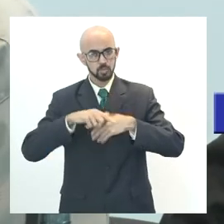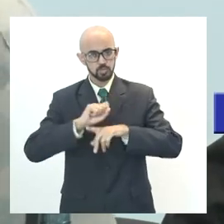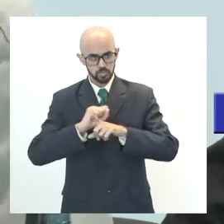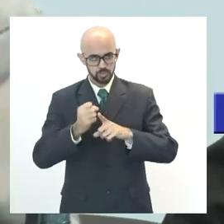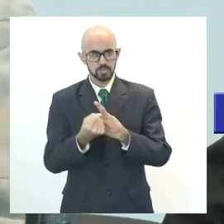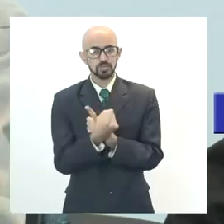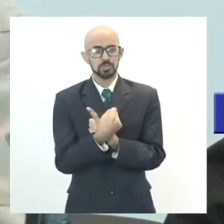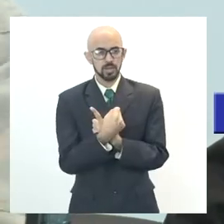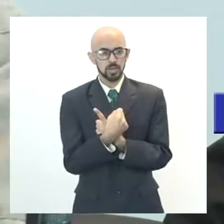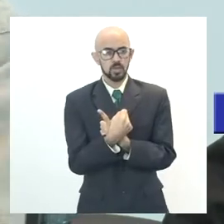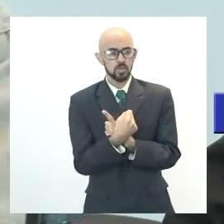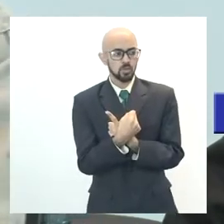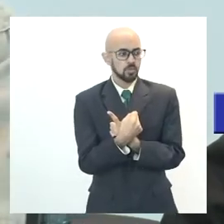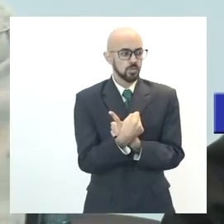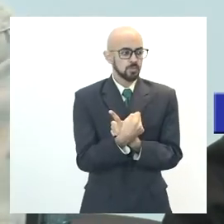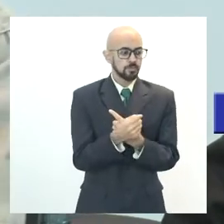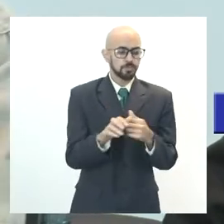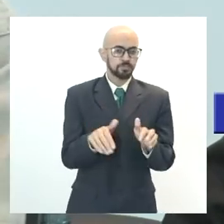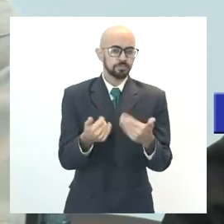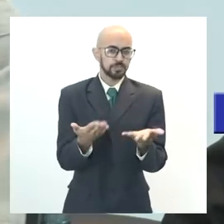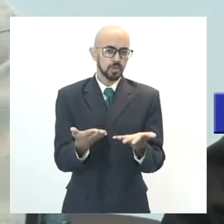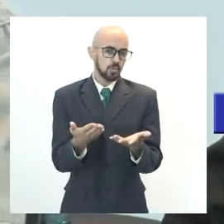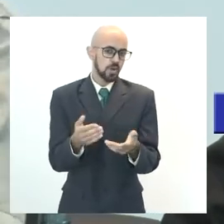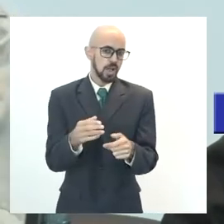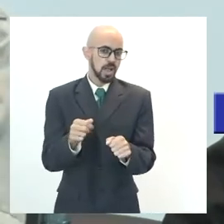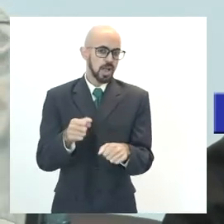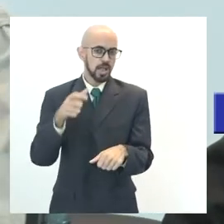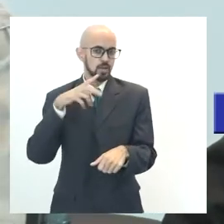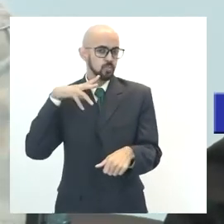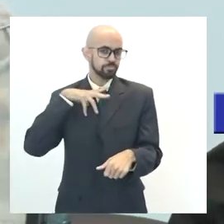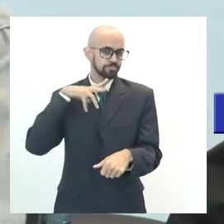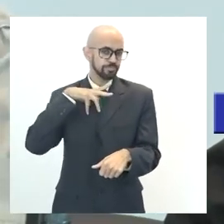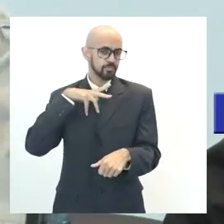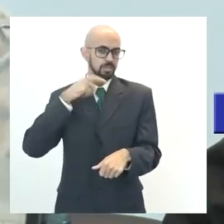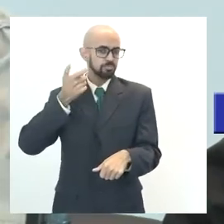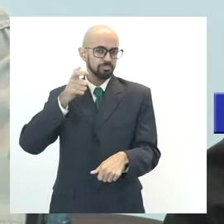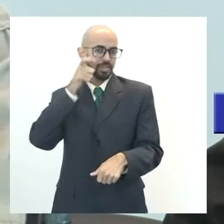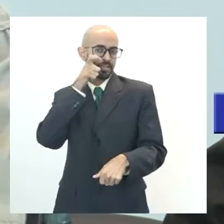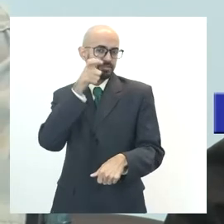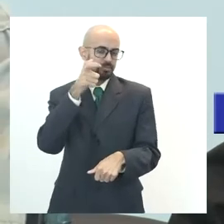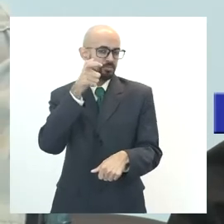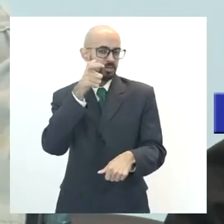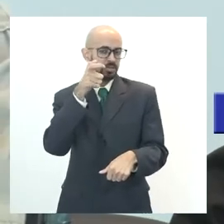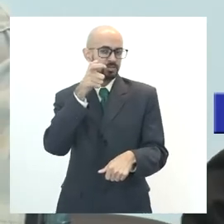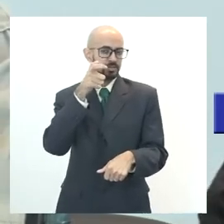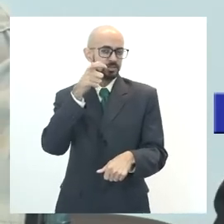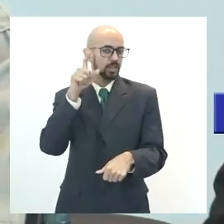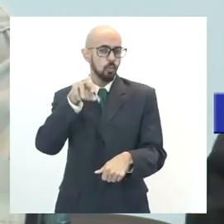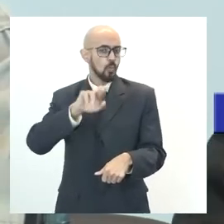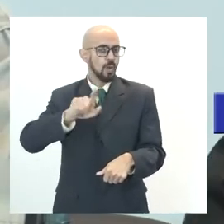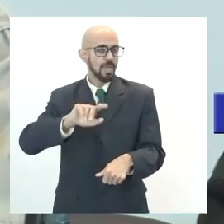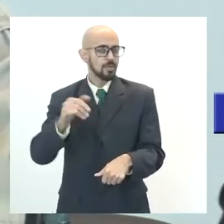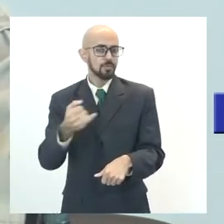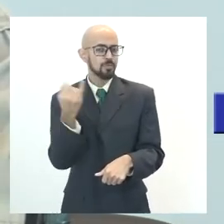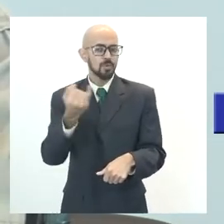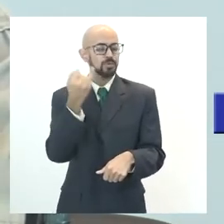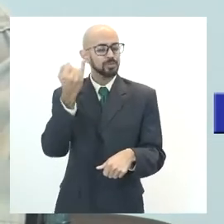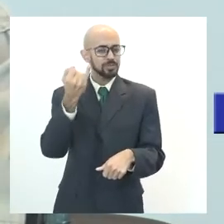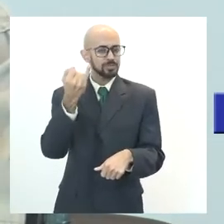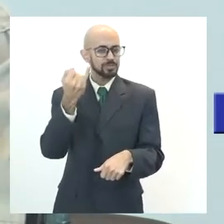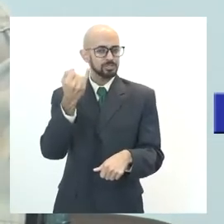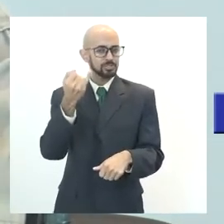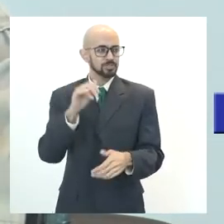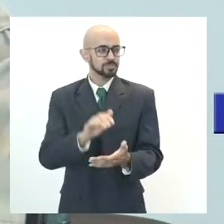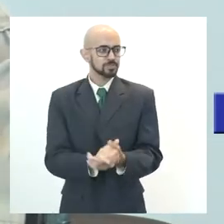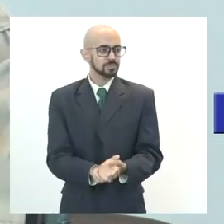e que eles a isso a iniciativa privada não interessa não é importante então nós já temos contraponto em relação a isso